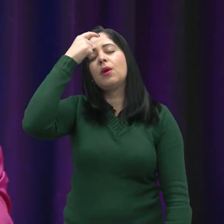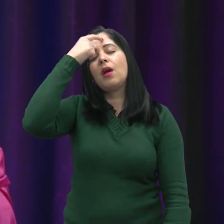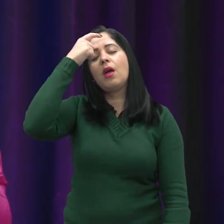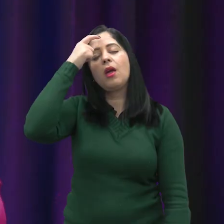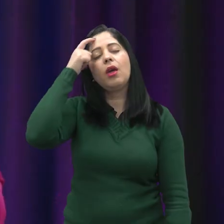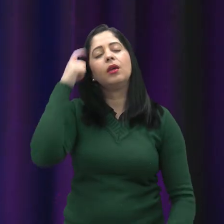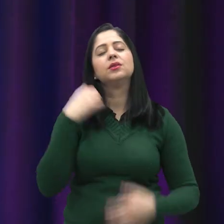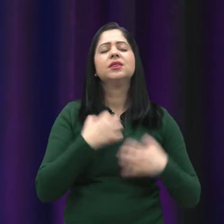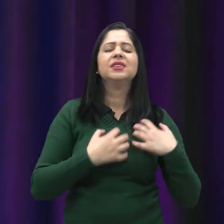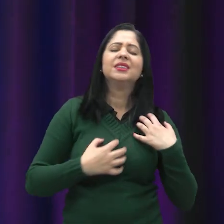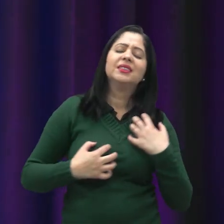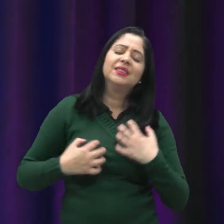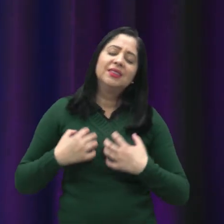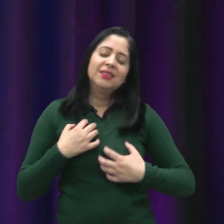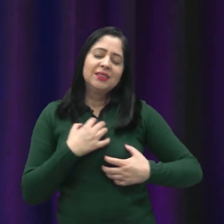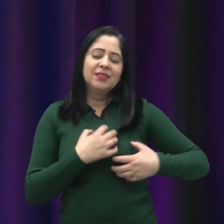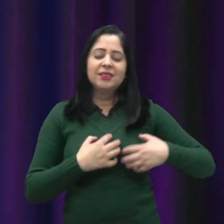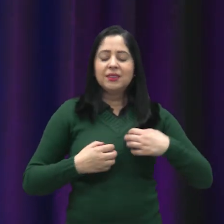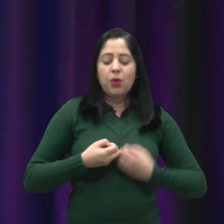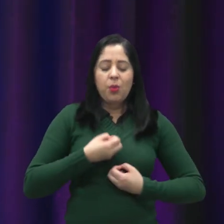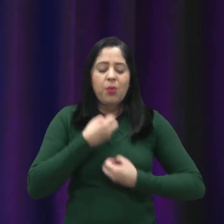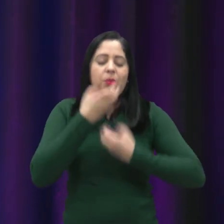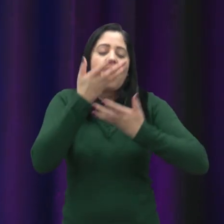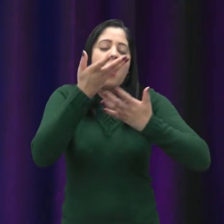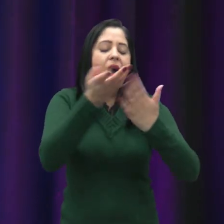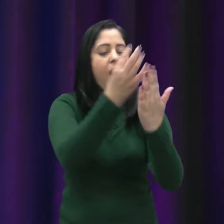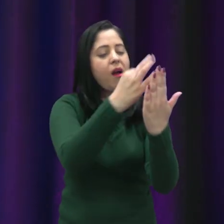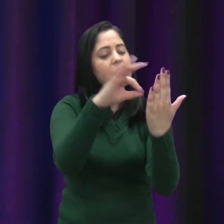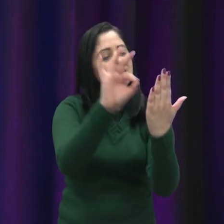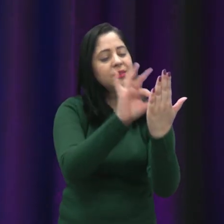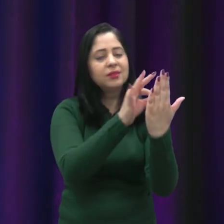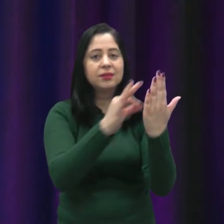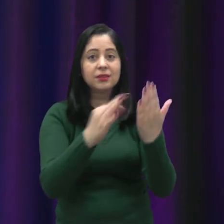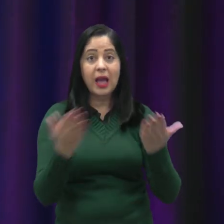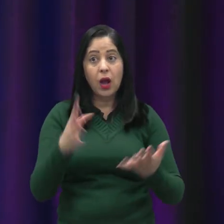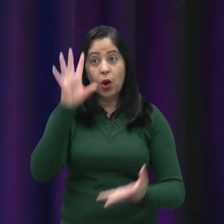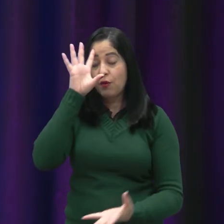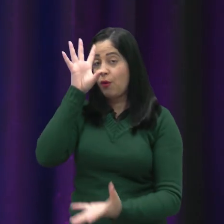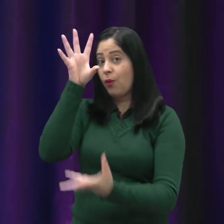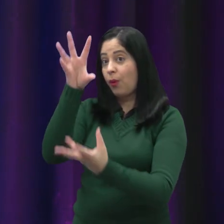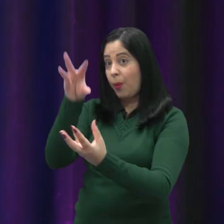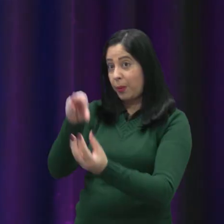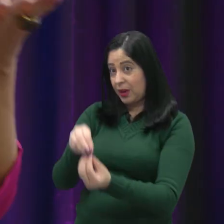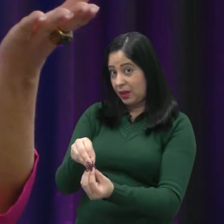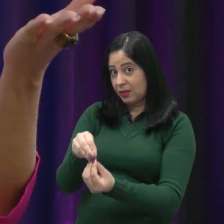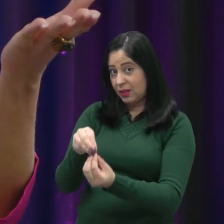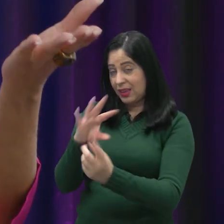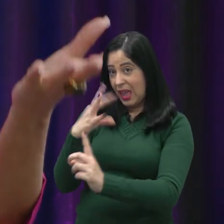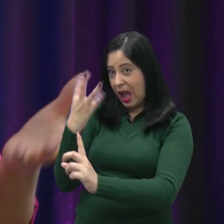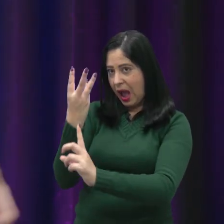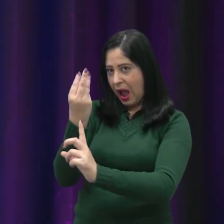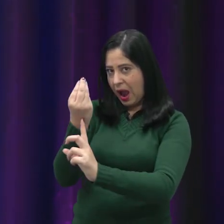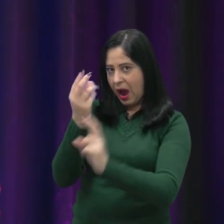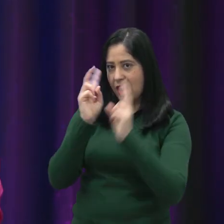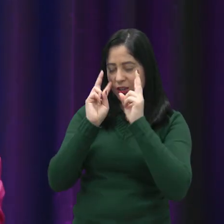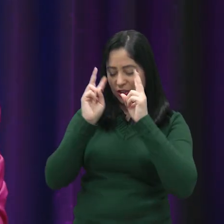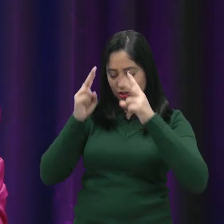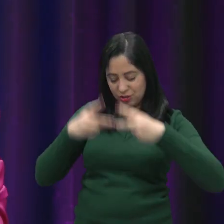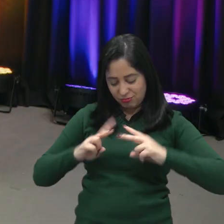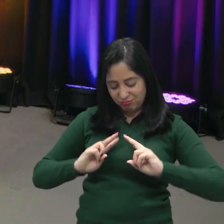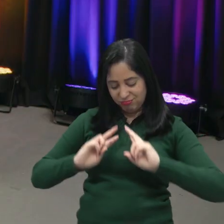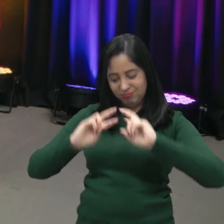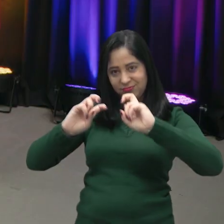então como a arte pode ser uma ferramenta poderosa de autoconhecimento e cura com ela? Renata Peixoto, seja muito